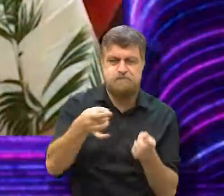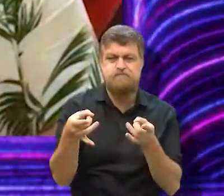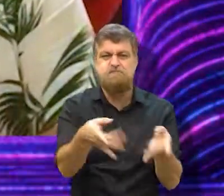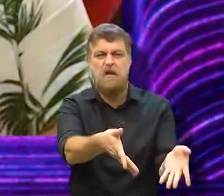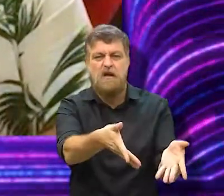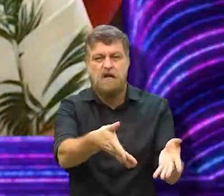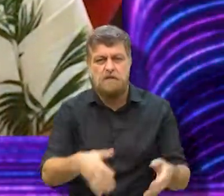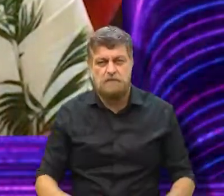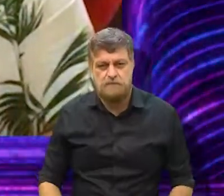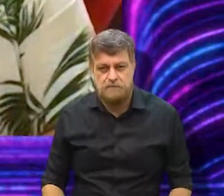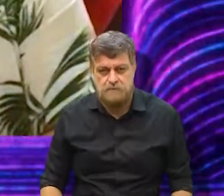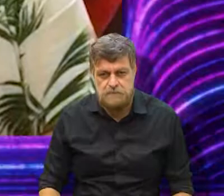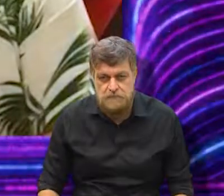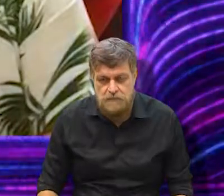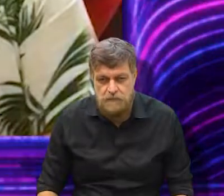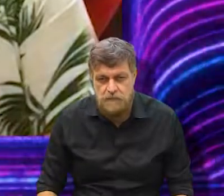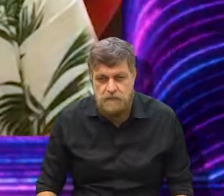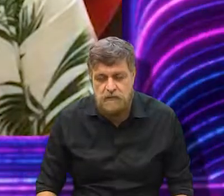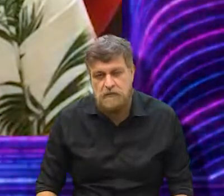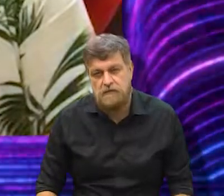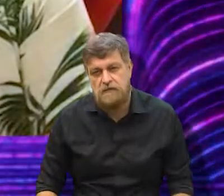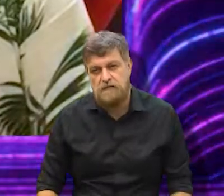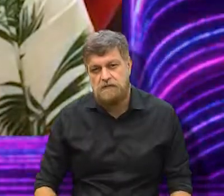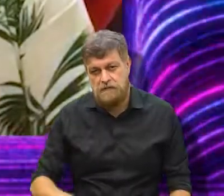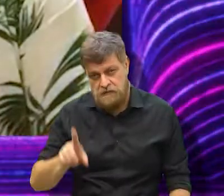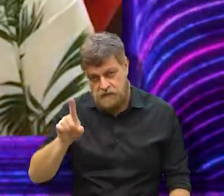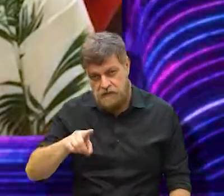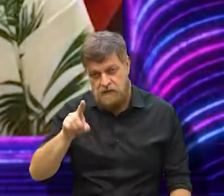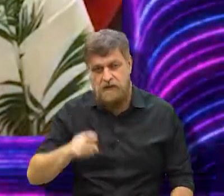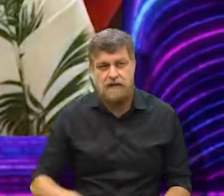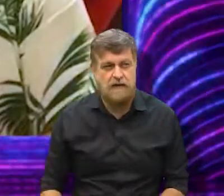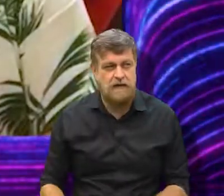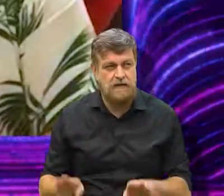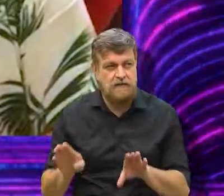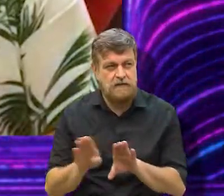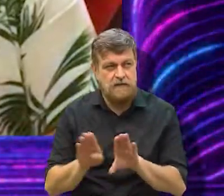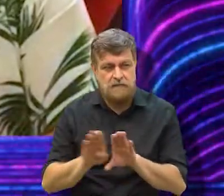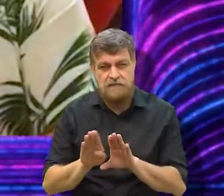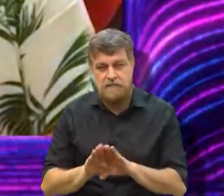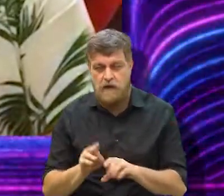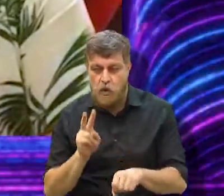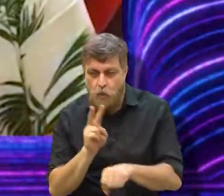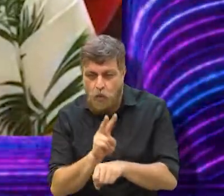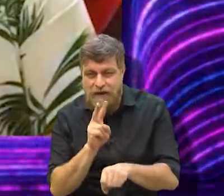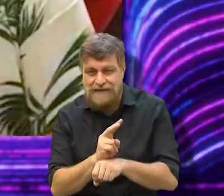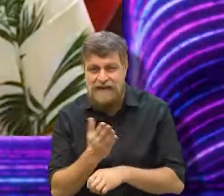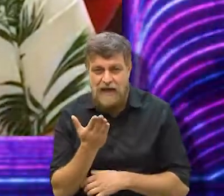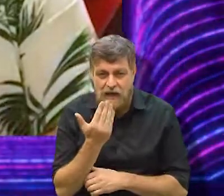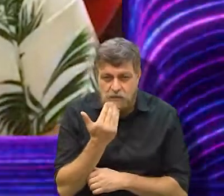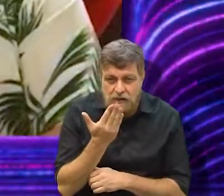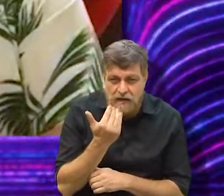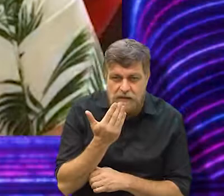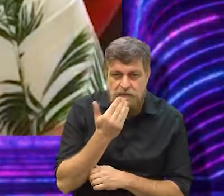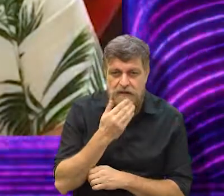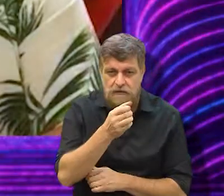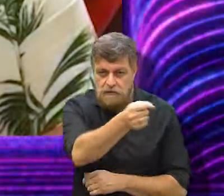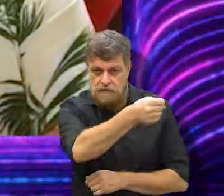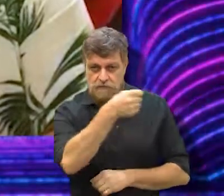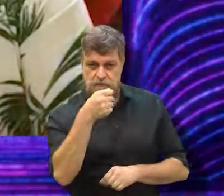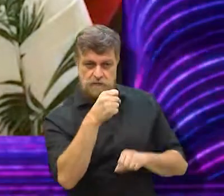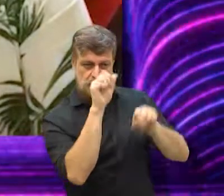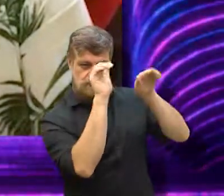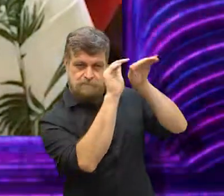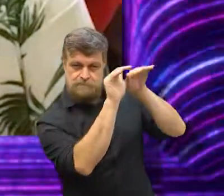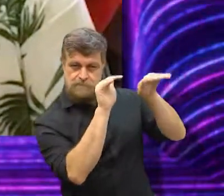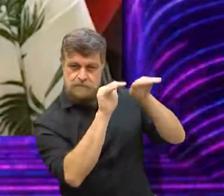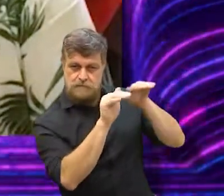essa questão como guardar alimentos, cada um parte dele na geladeira, para não